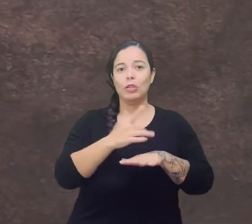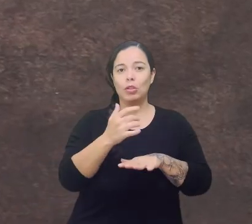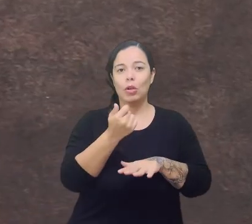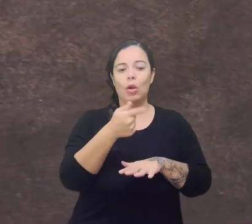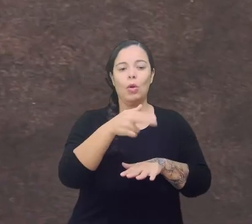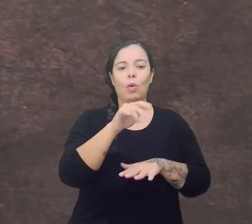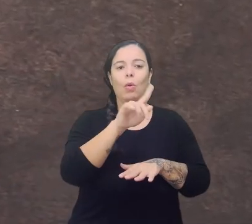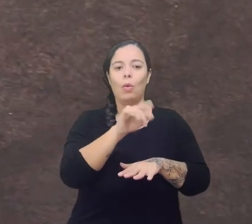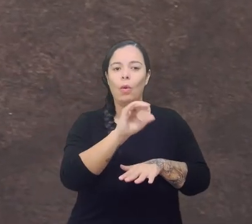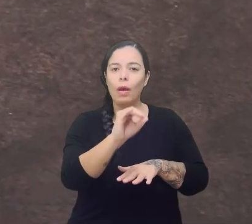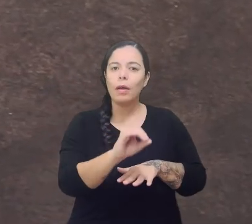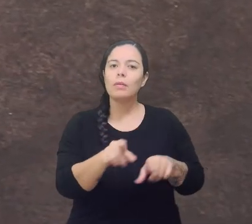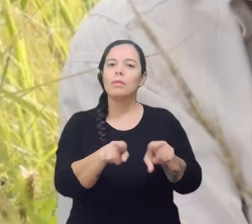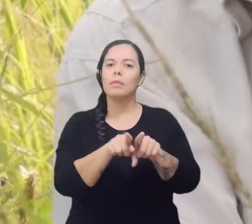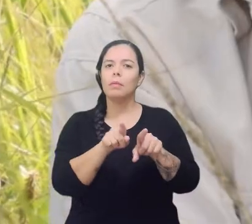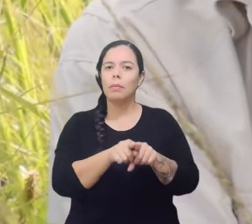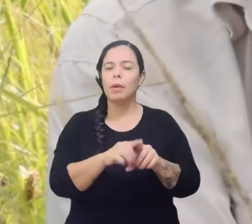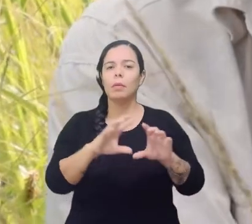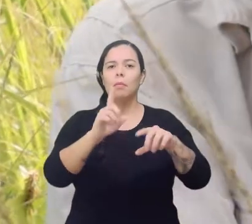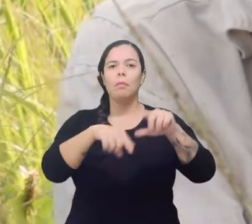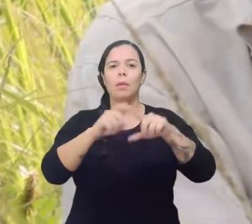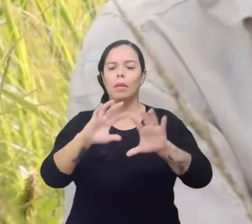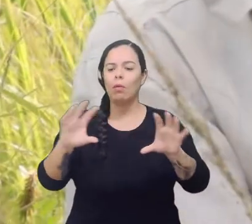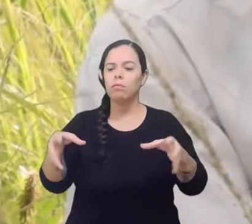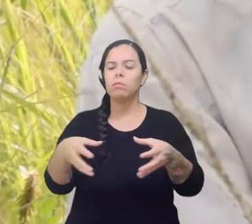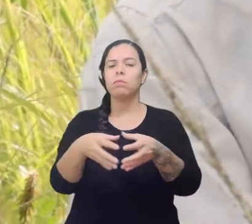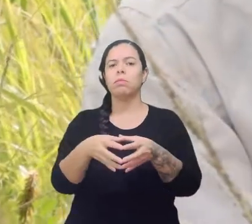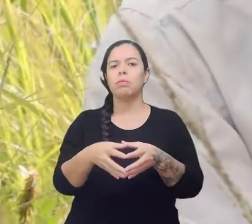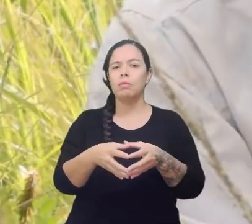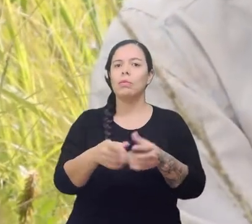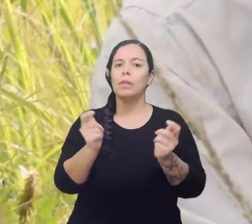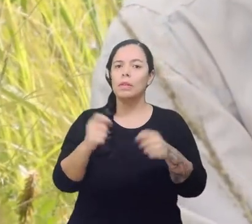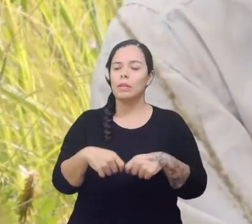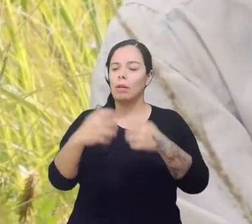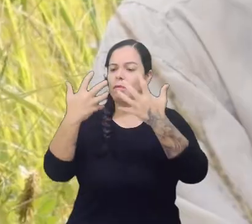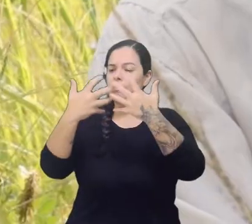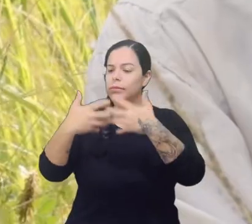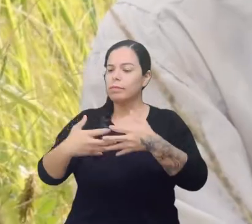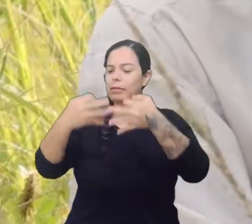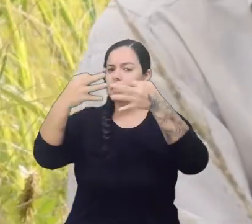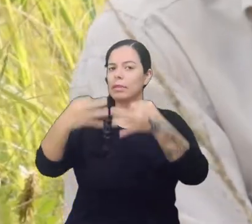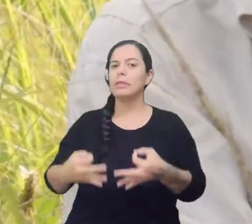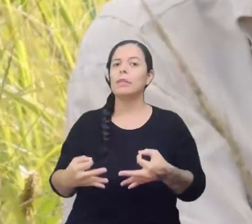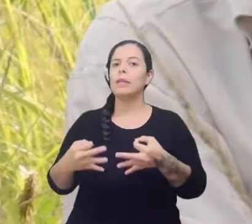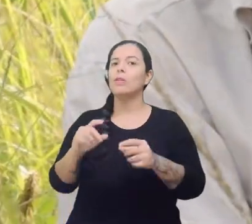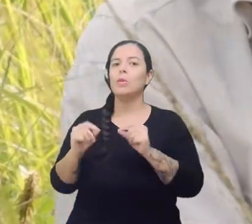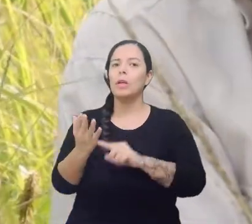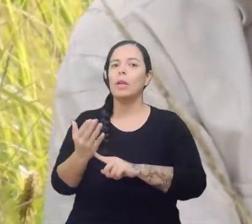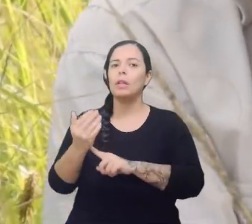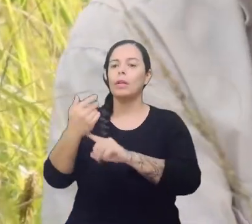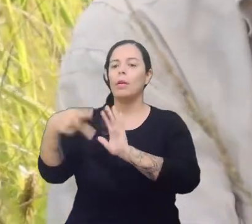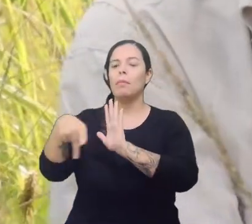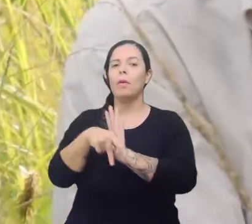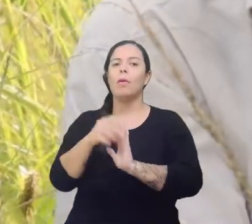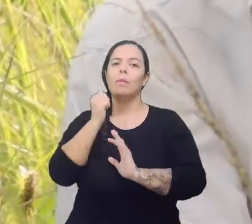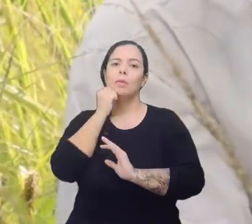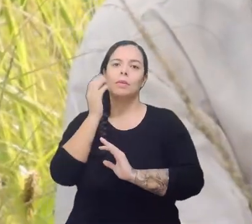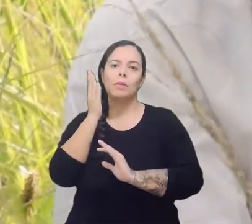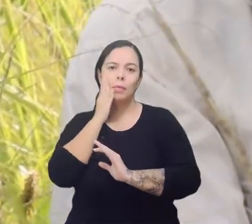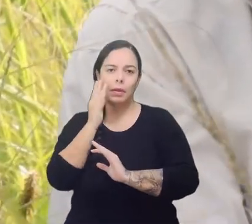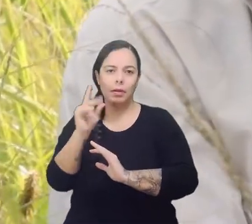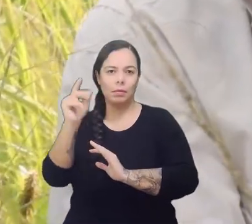que se encaixa perfeitamente com as tecnologias adotadas pelos sambaquianos. Depois,